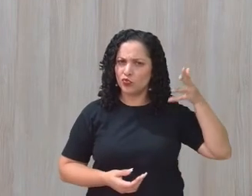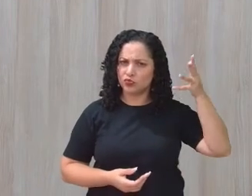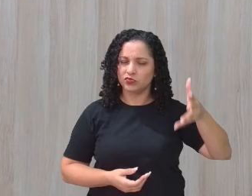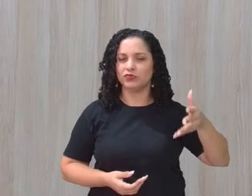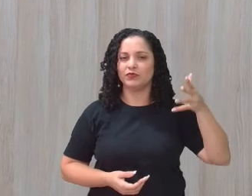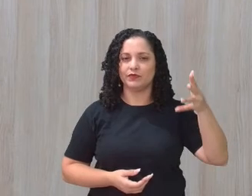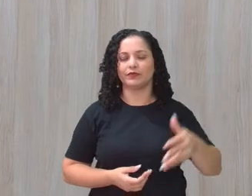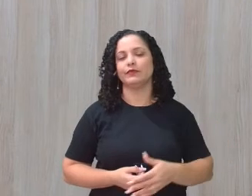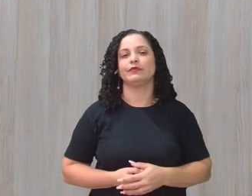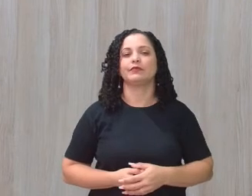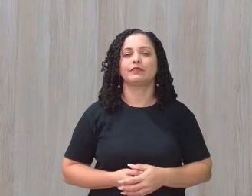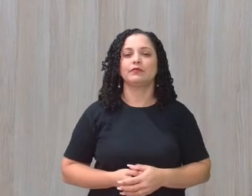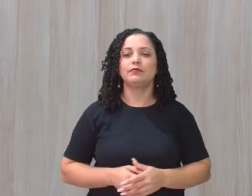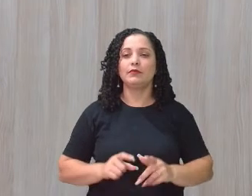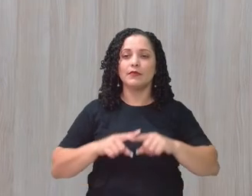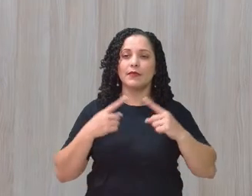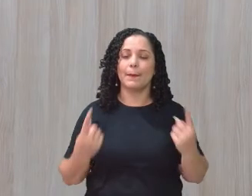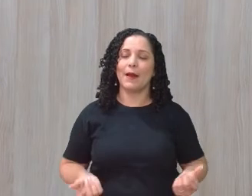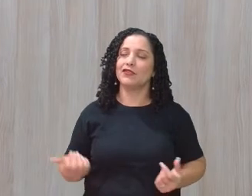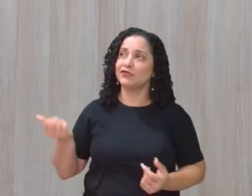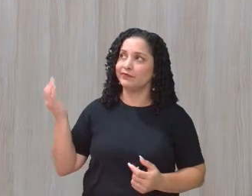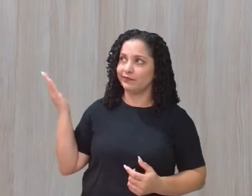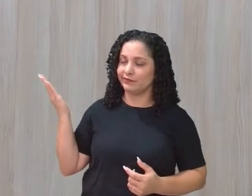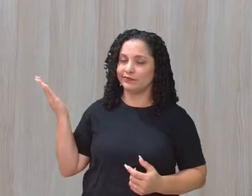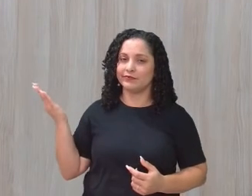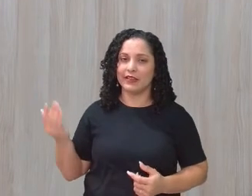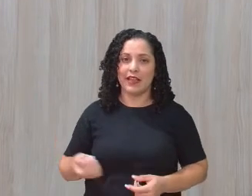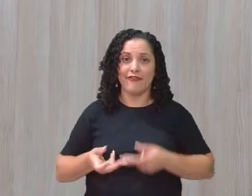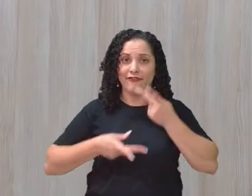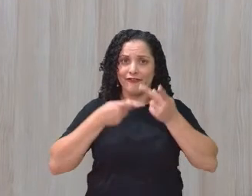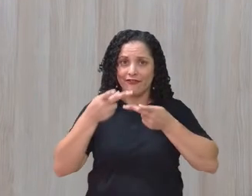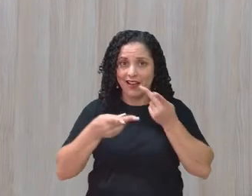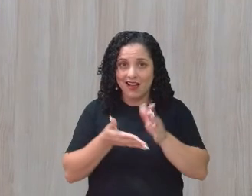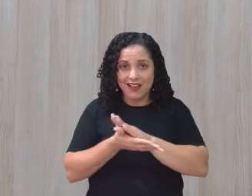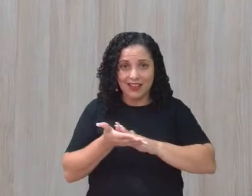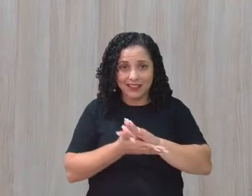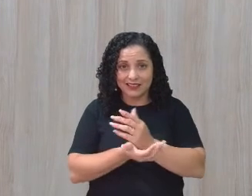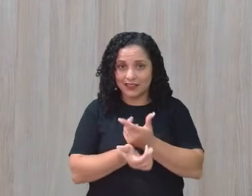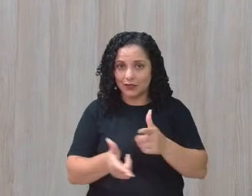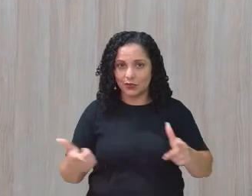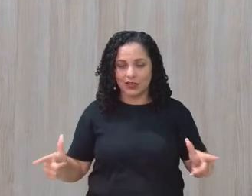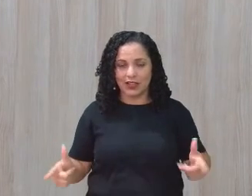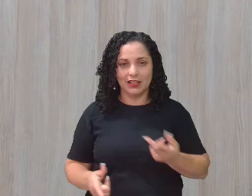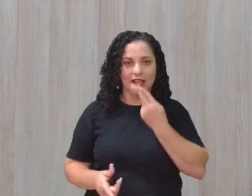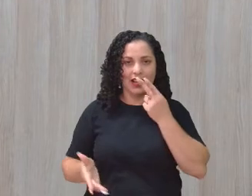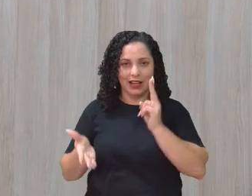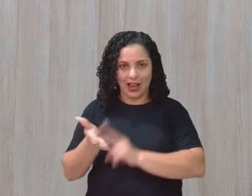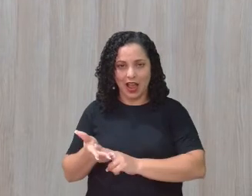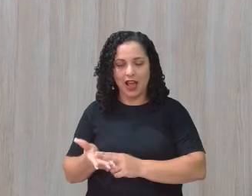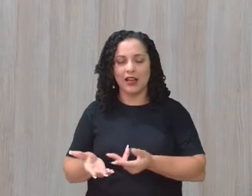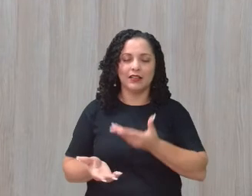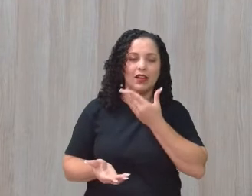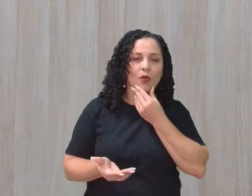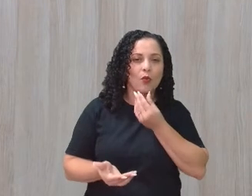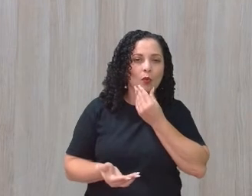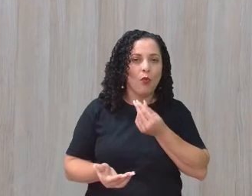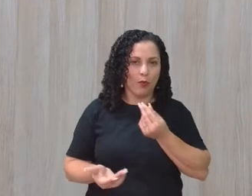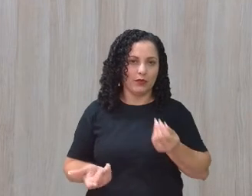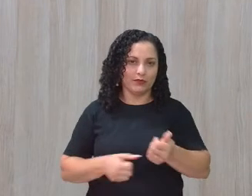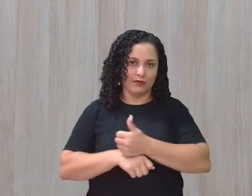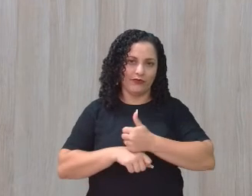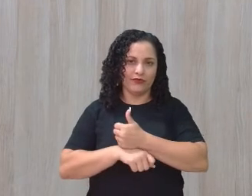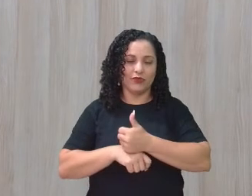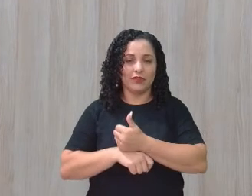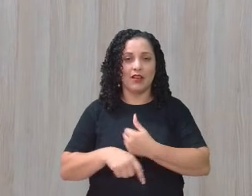explicitados. Nesse caso especificamente, em que não há fala nem do carteiro, nem da caixa do correio,